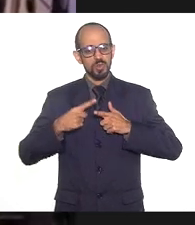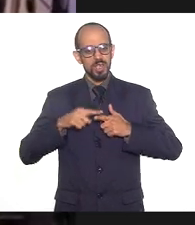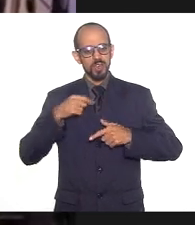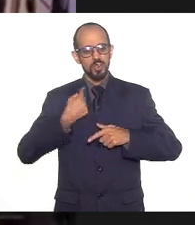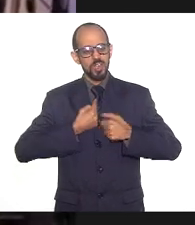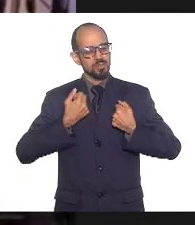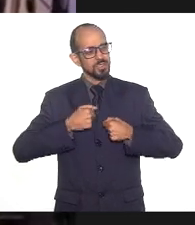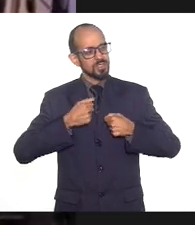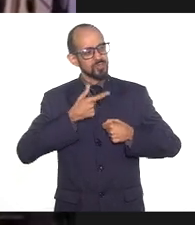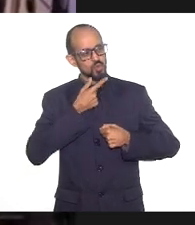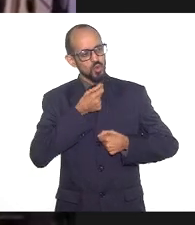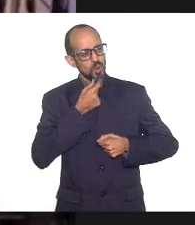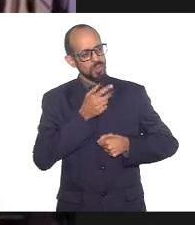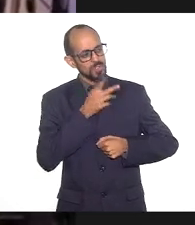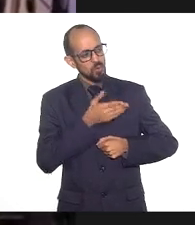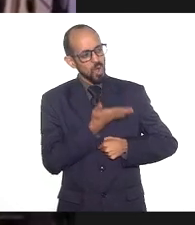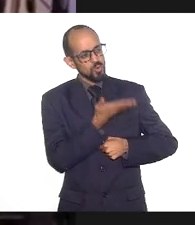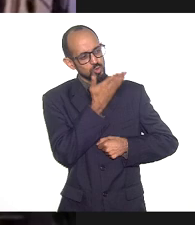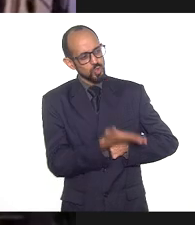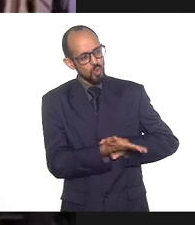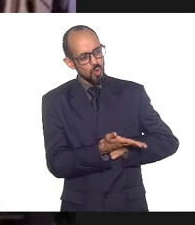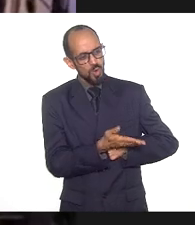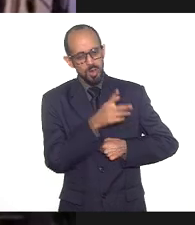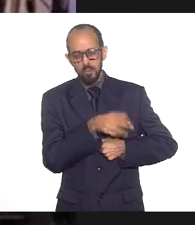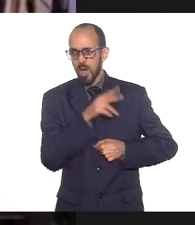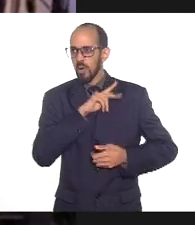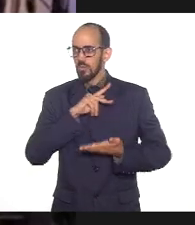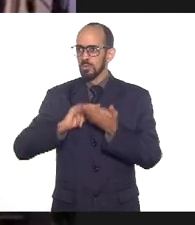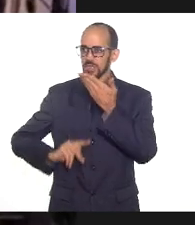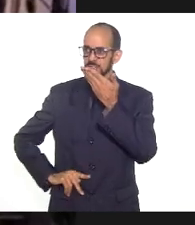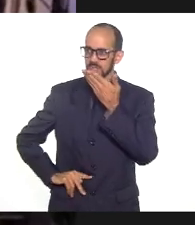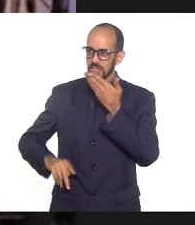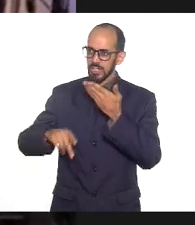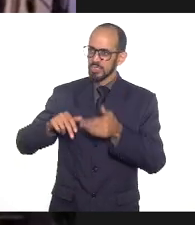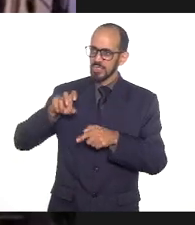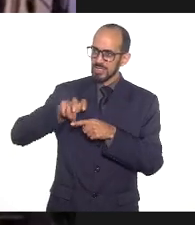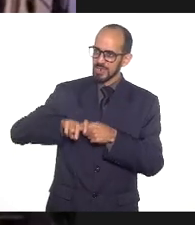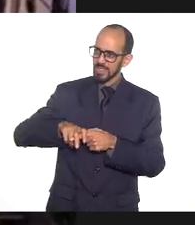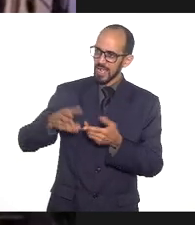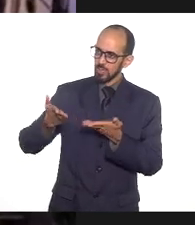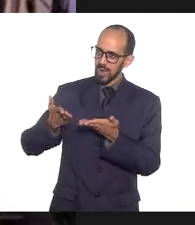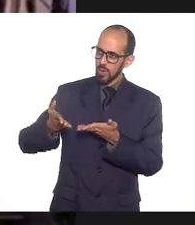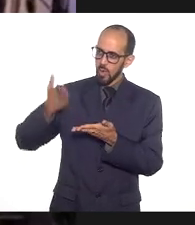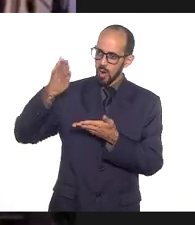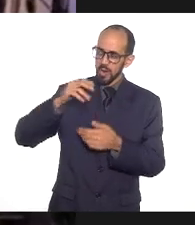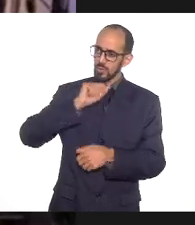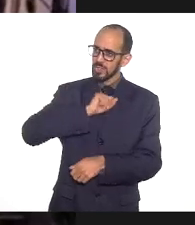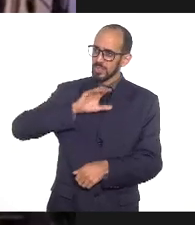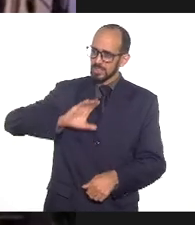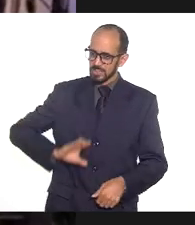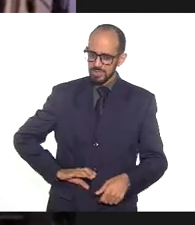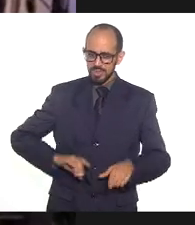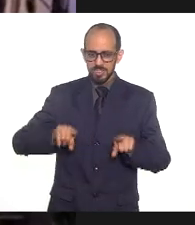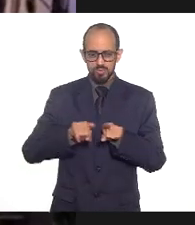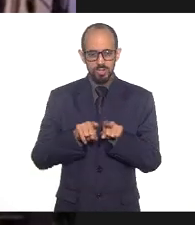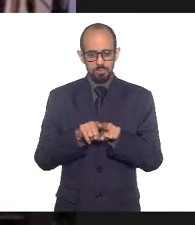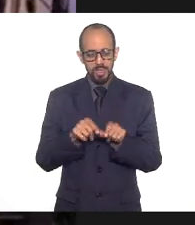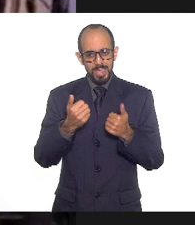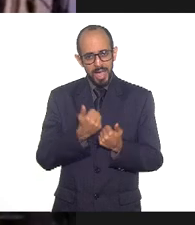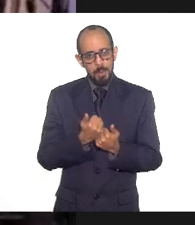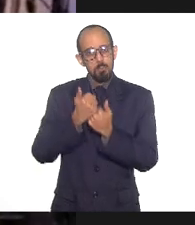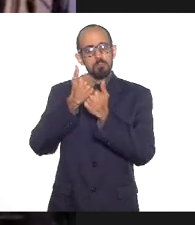como o senhor com o nosso presente que tá esquentado como o nosso Presidente André Ceciliano que